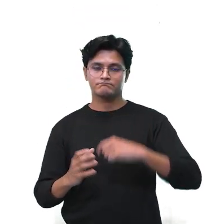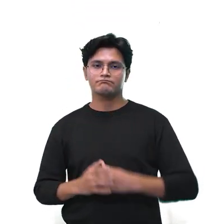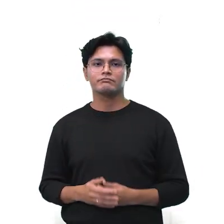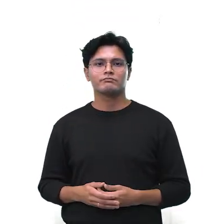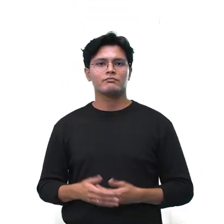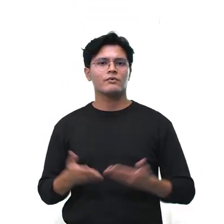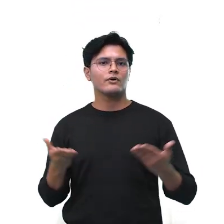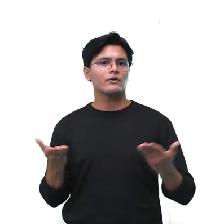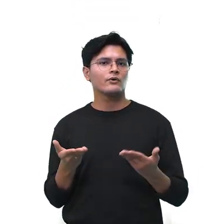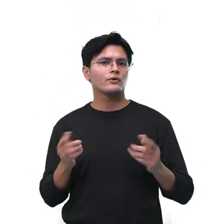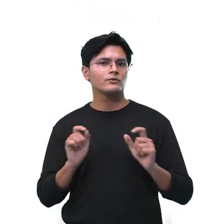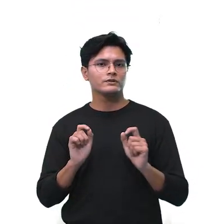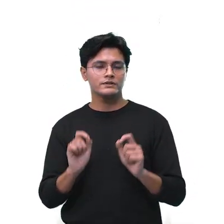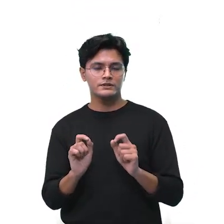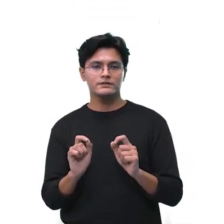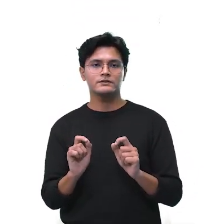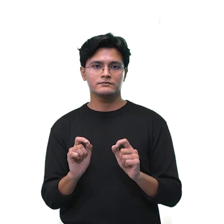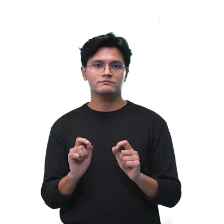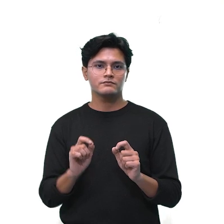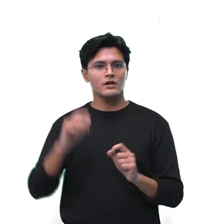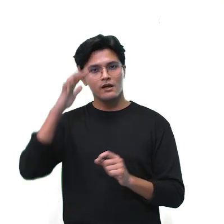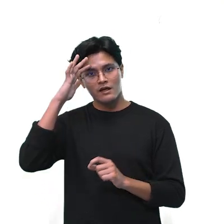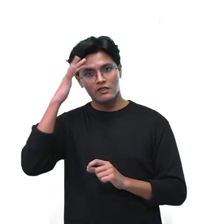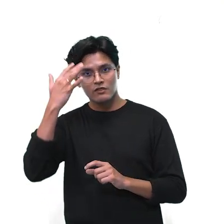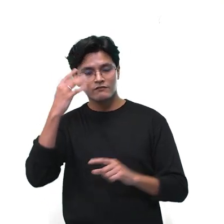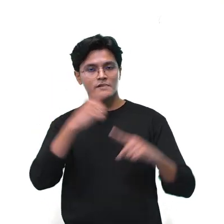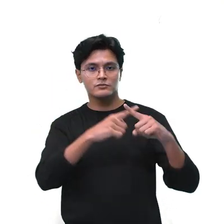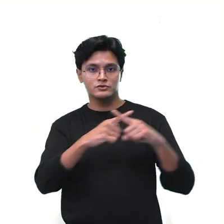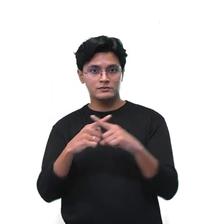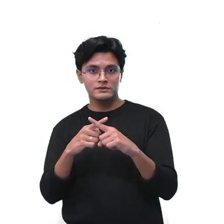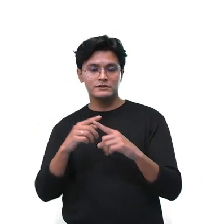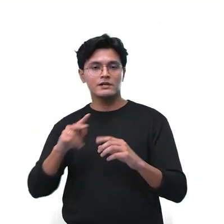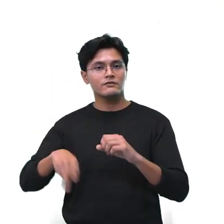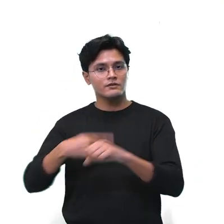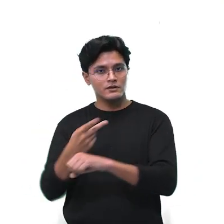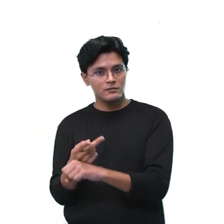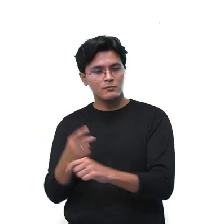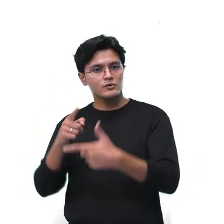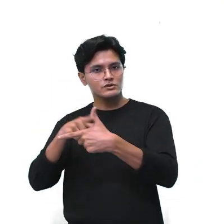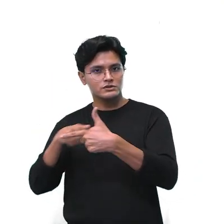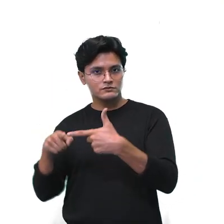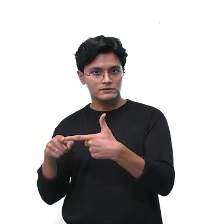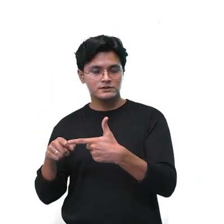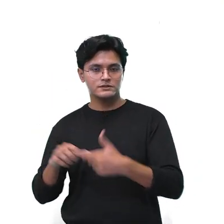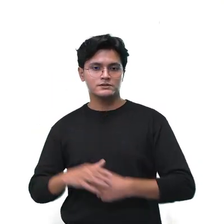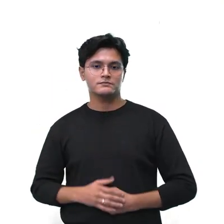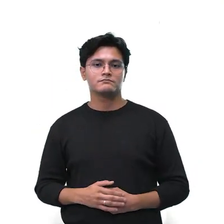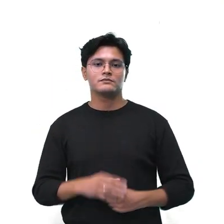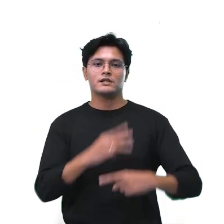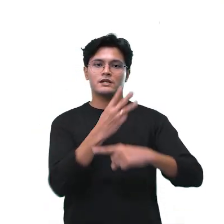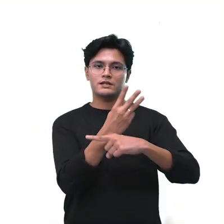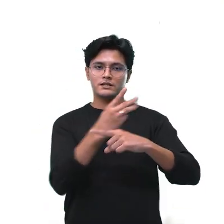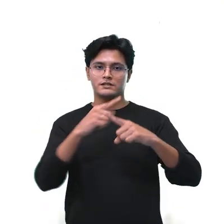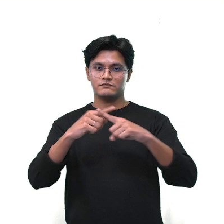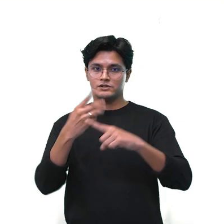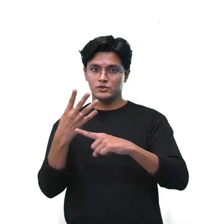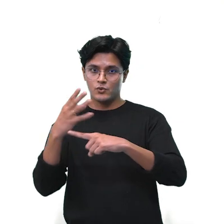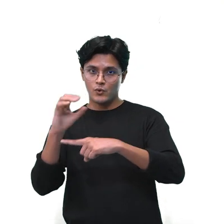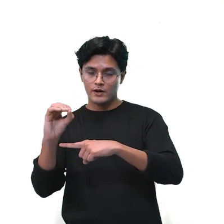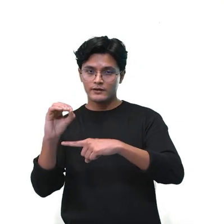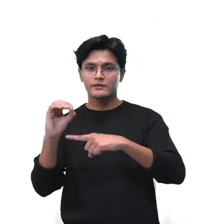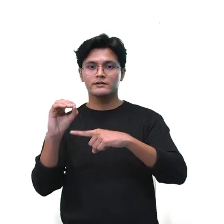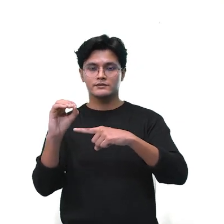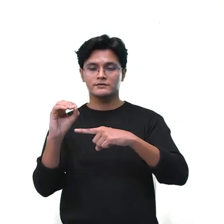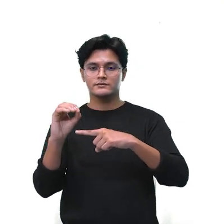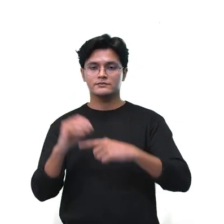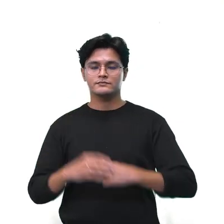fazer, ó, a multiplicação e em seguida a divisão. Então, 3 vezes 40, você faz